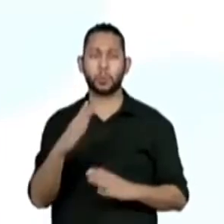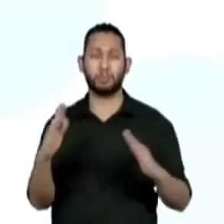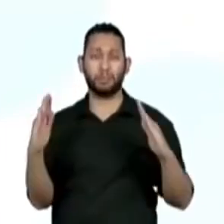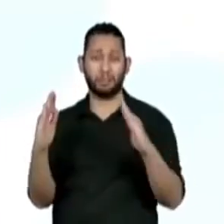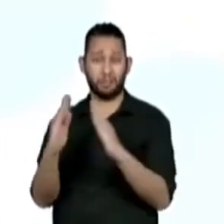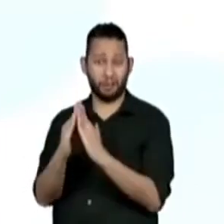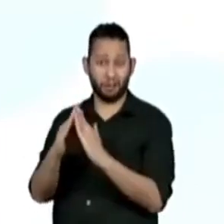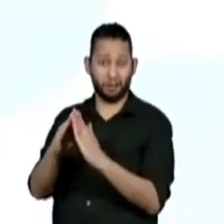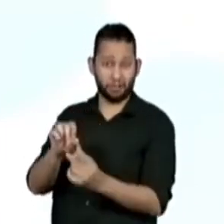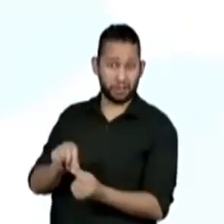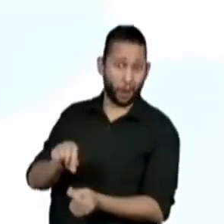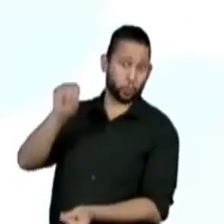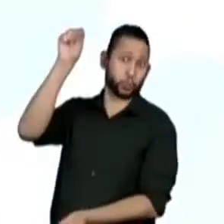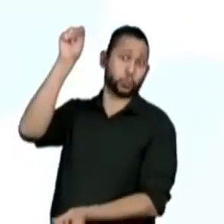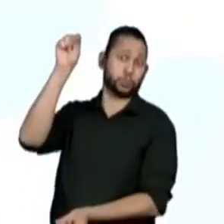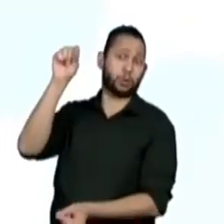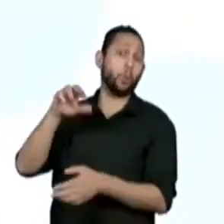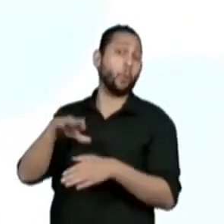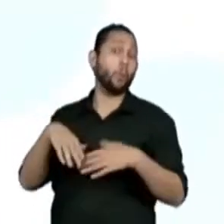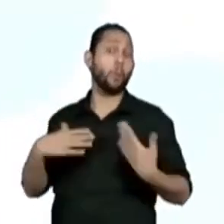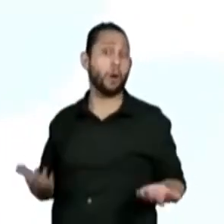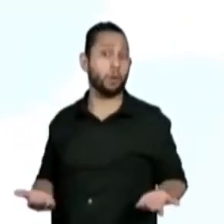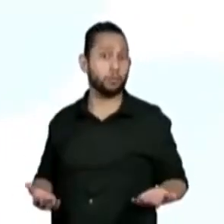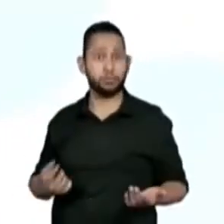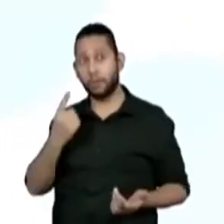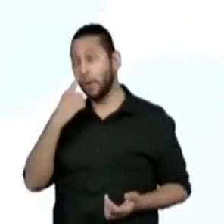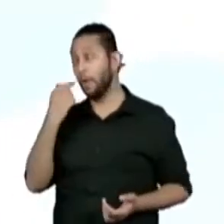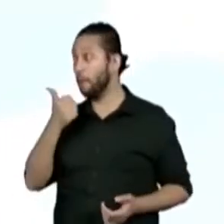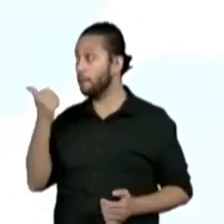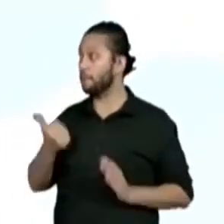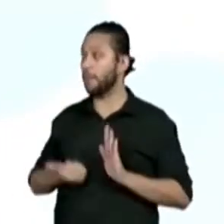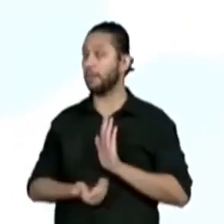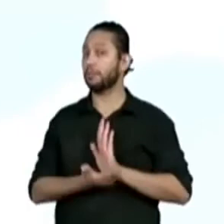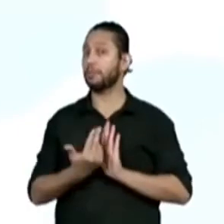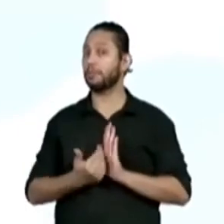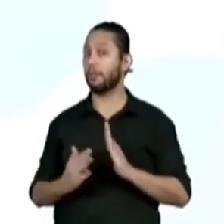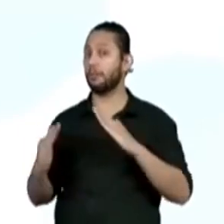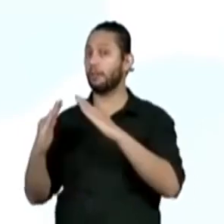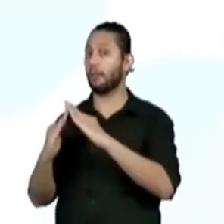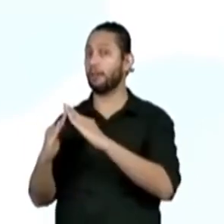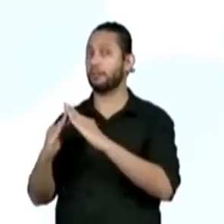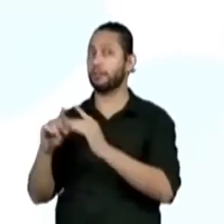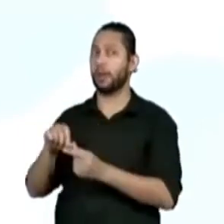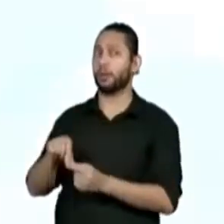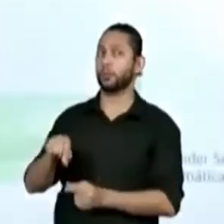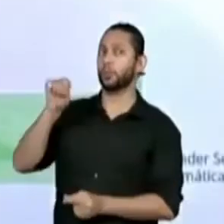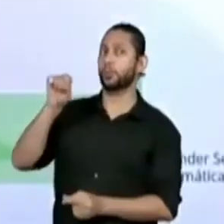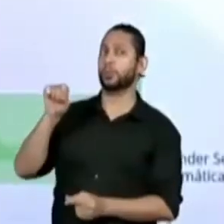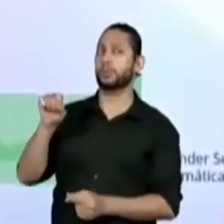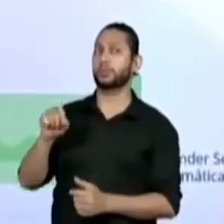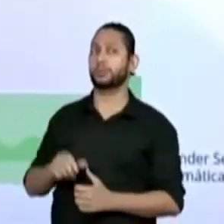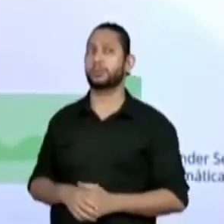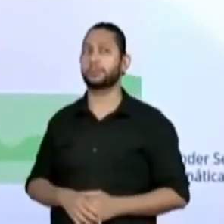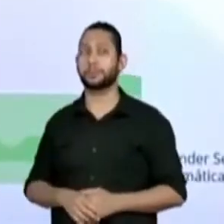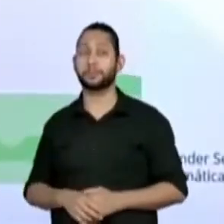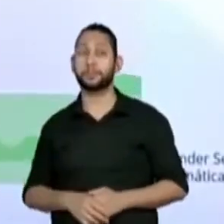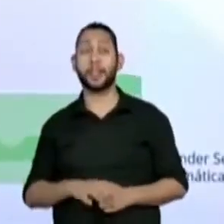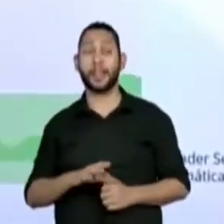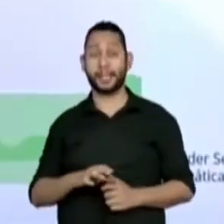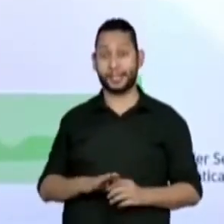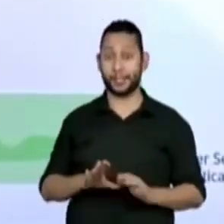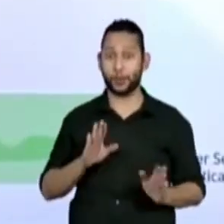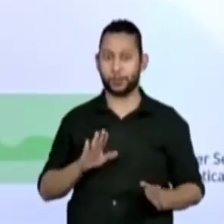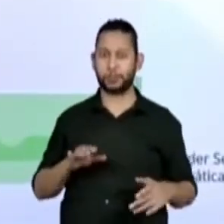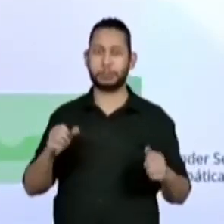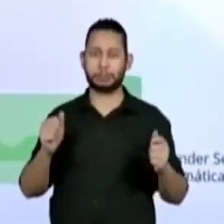a altura da casa apresentada nessa ilustração? E aí? E aí eu vou falar o seguinte, vamos